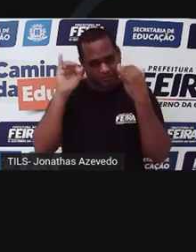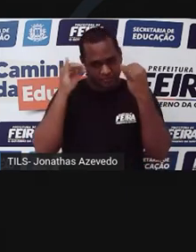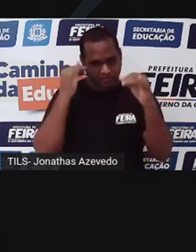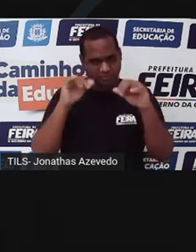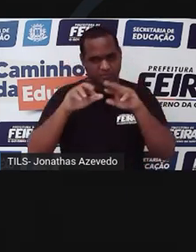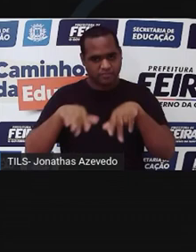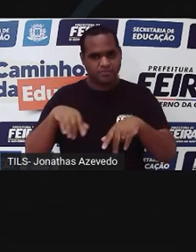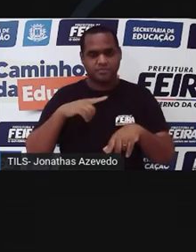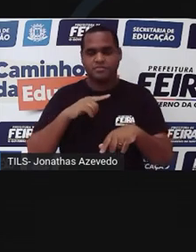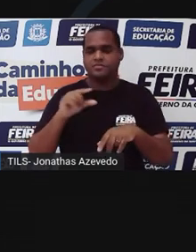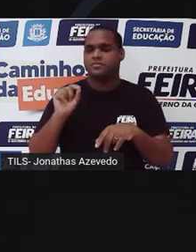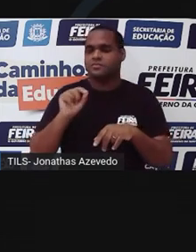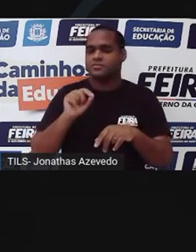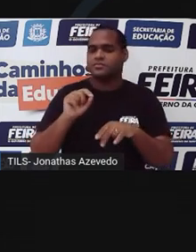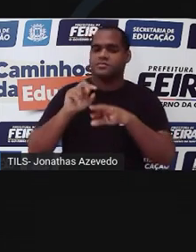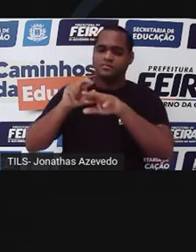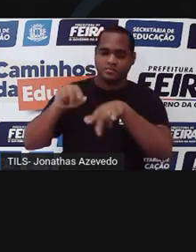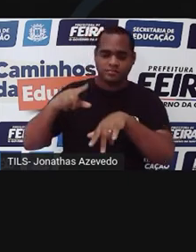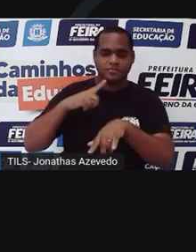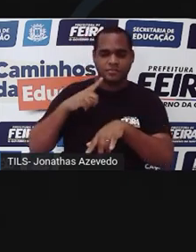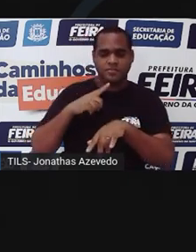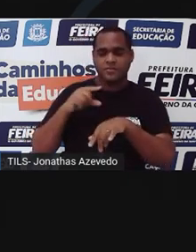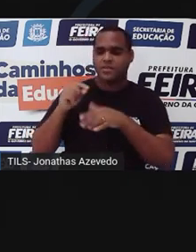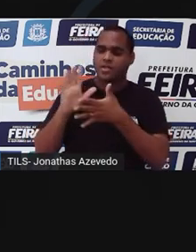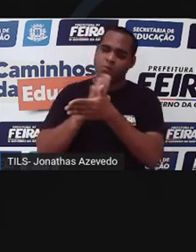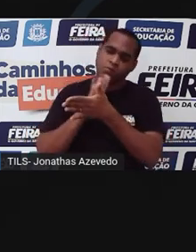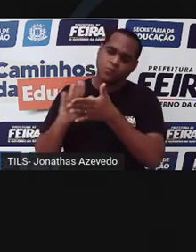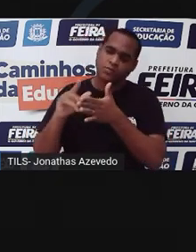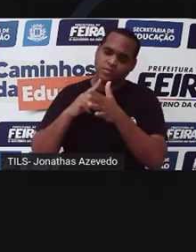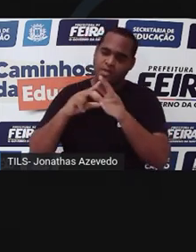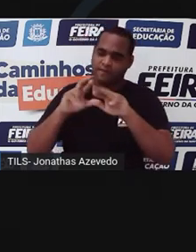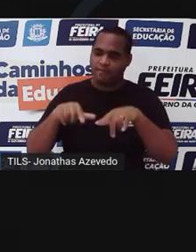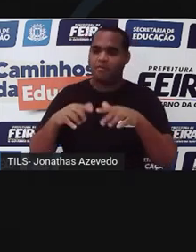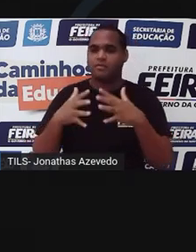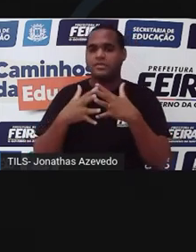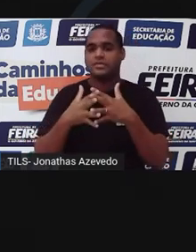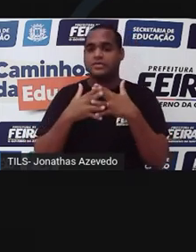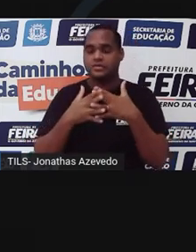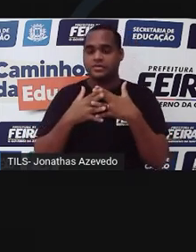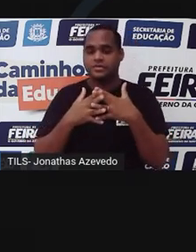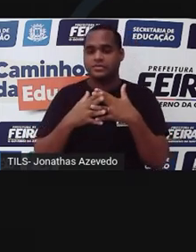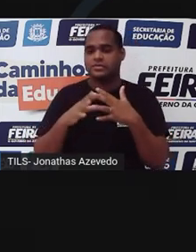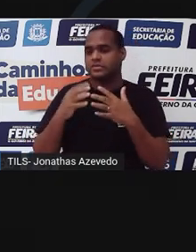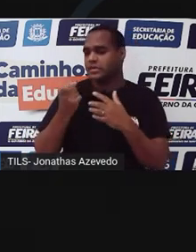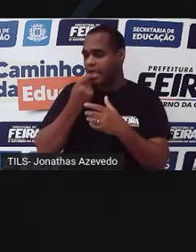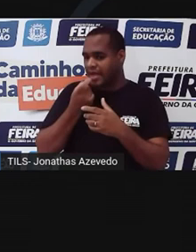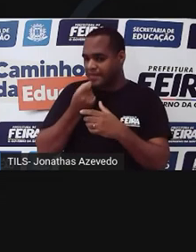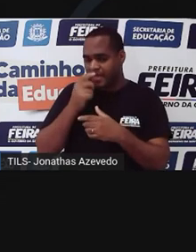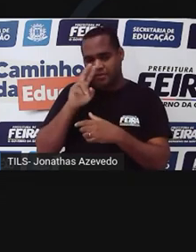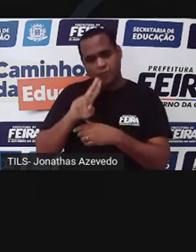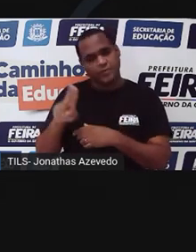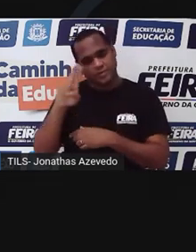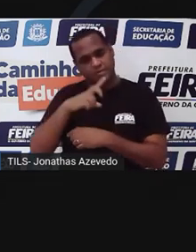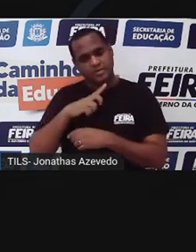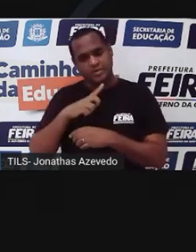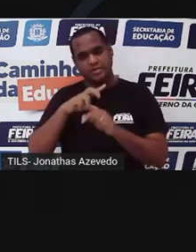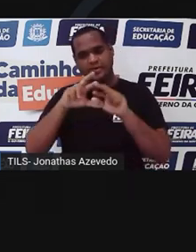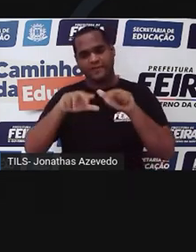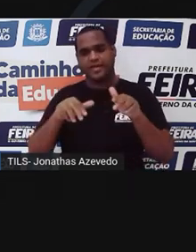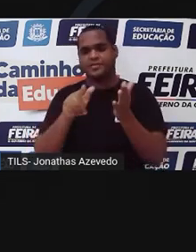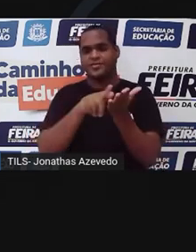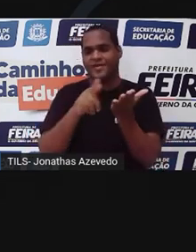por mais que nos últimos tempos alguns casos de complicações pelo uso de pílula tem um ganhado as manchetes